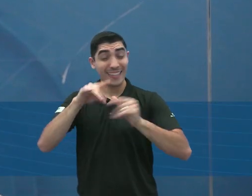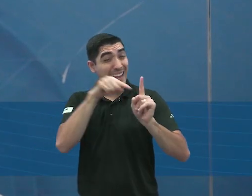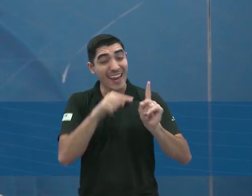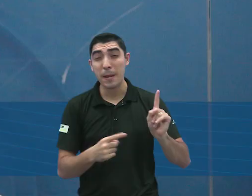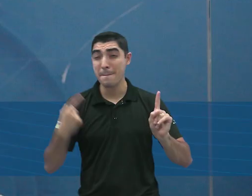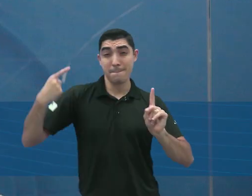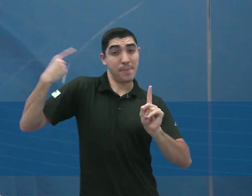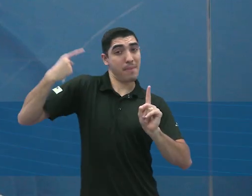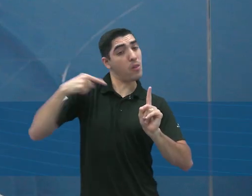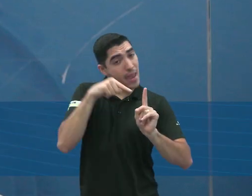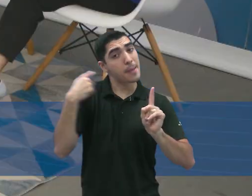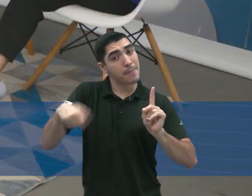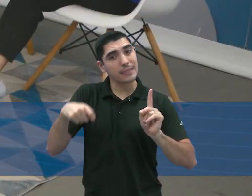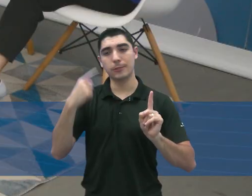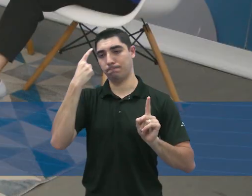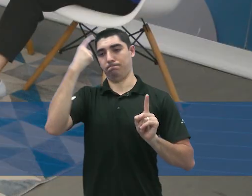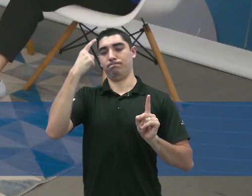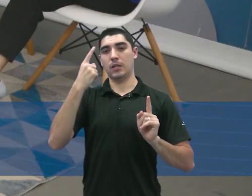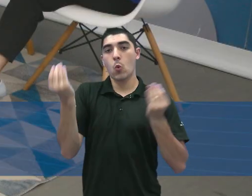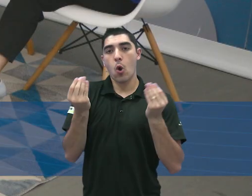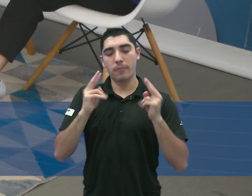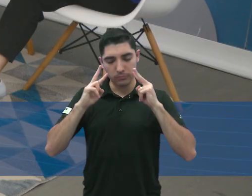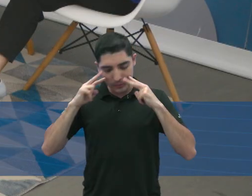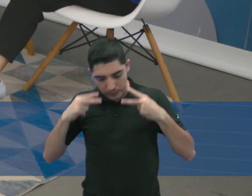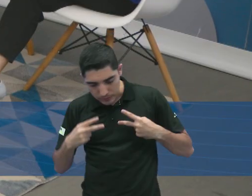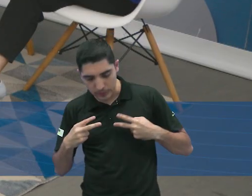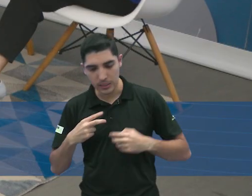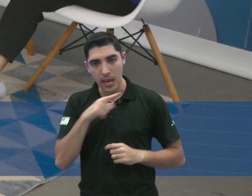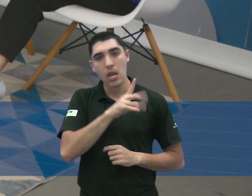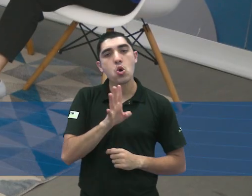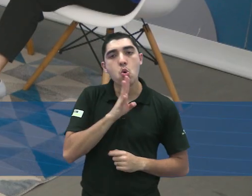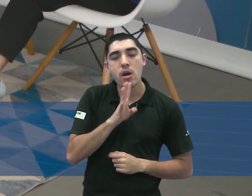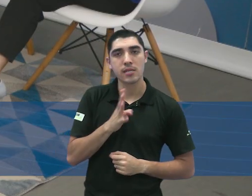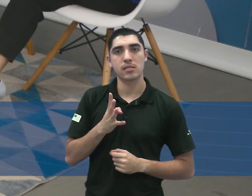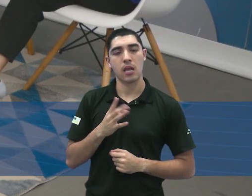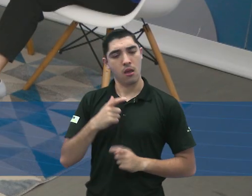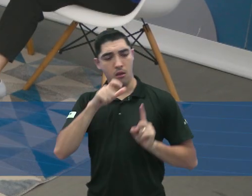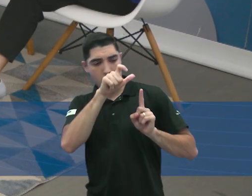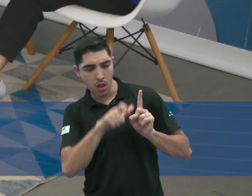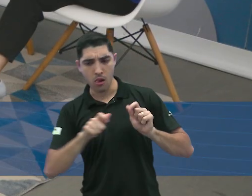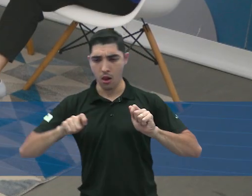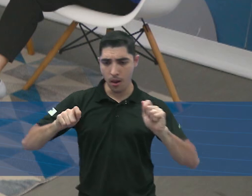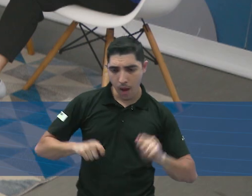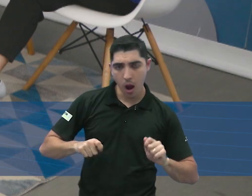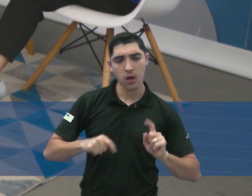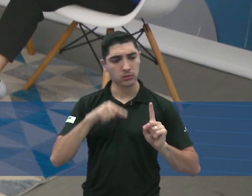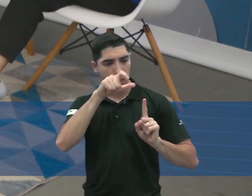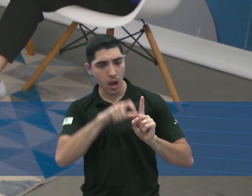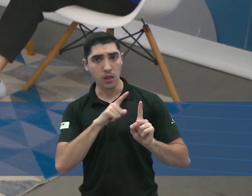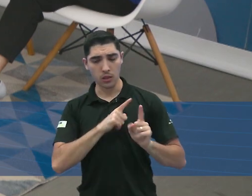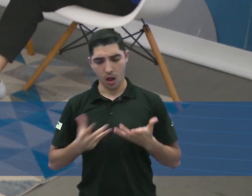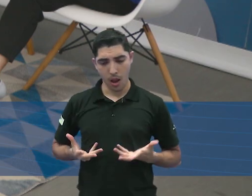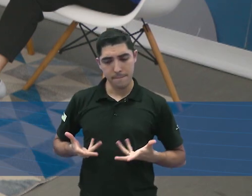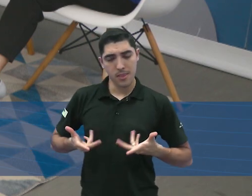aí fazer um trabalho, né, de interiorizar, entender ali quais são as competências, as suas potencialidades como líder, né? E